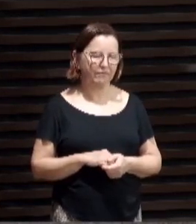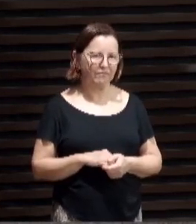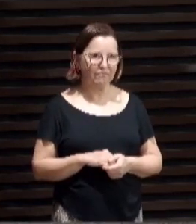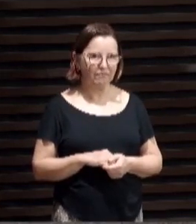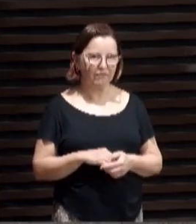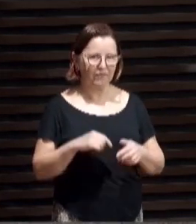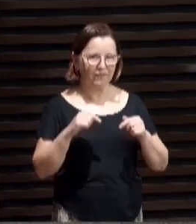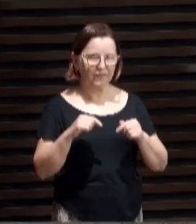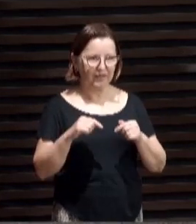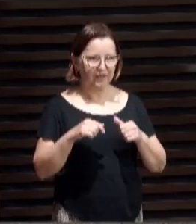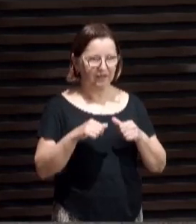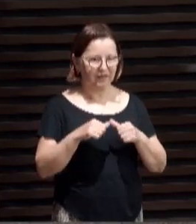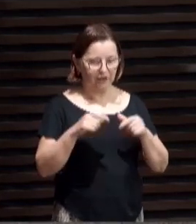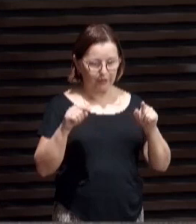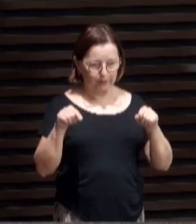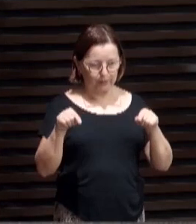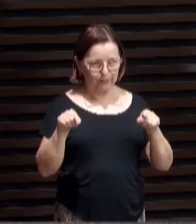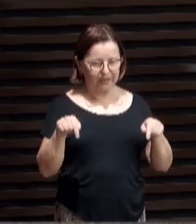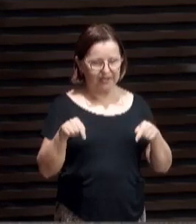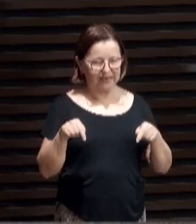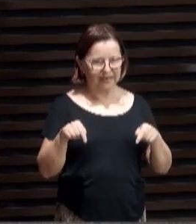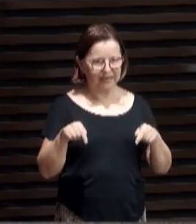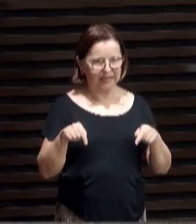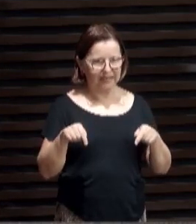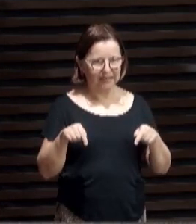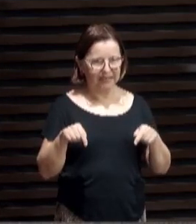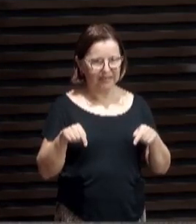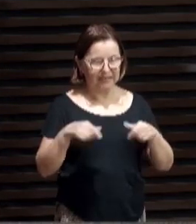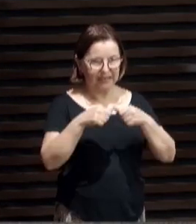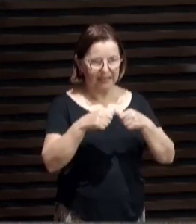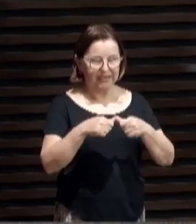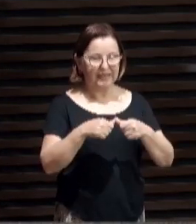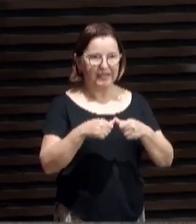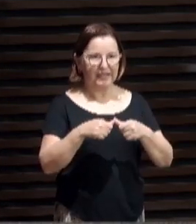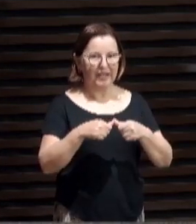neste local mais ou menos, estava o corpo do pastor Antônio Abuchaim,